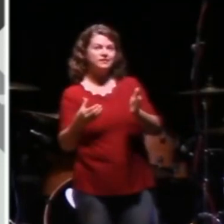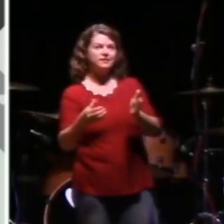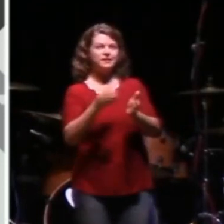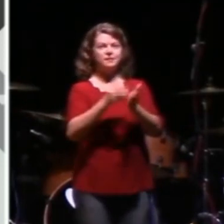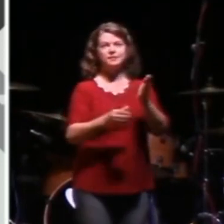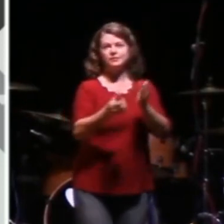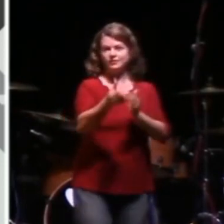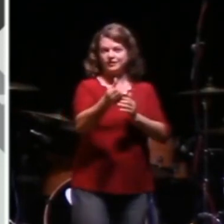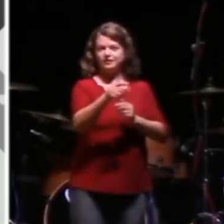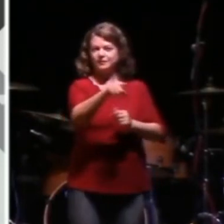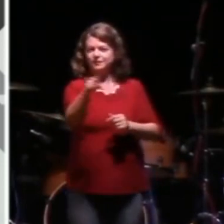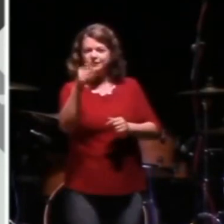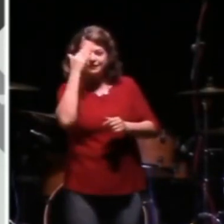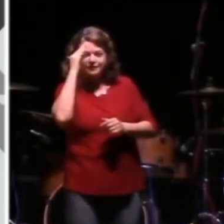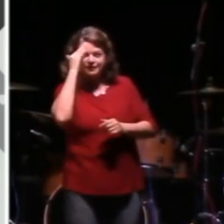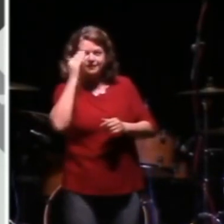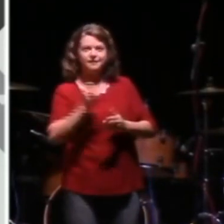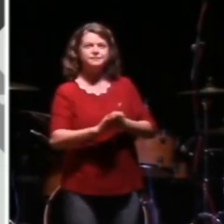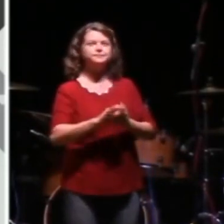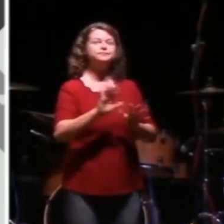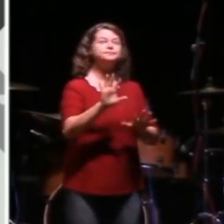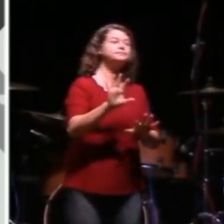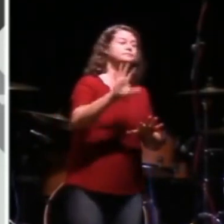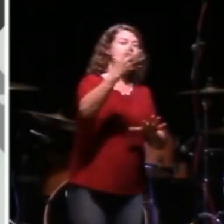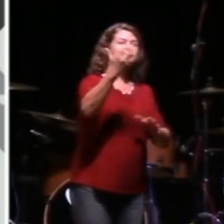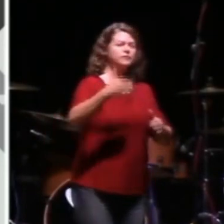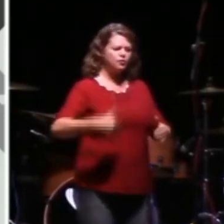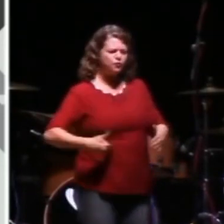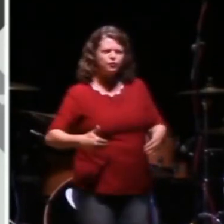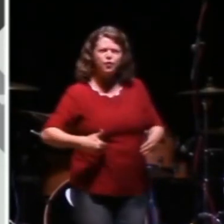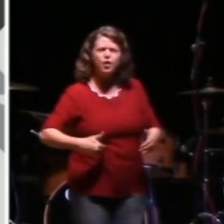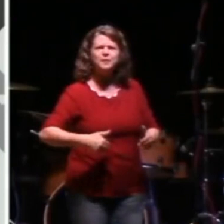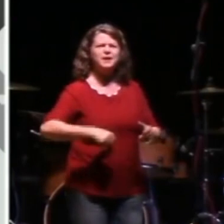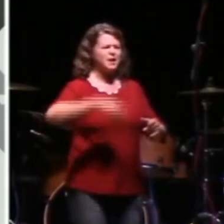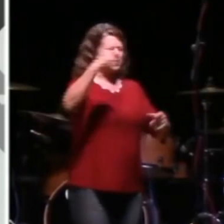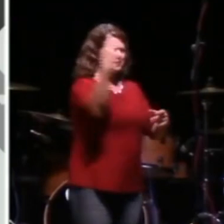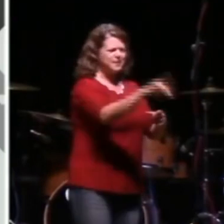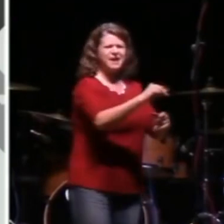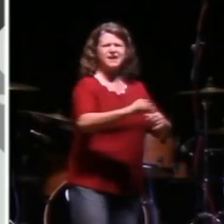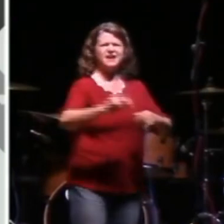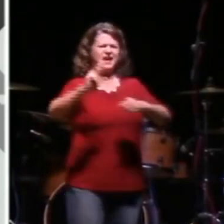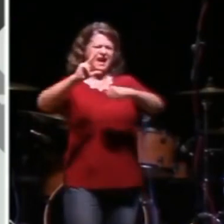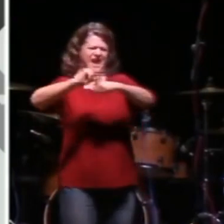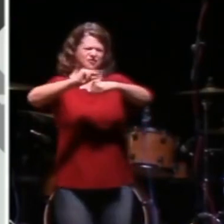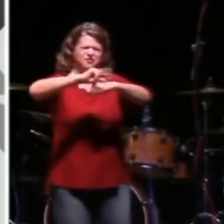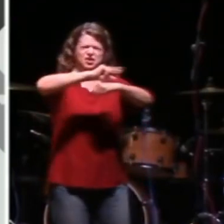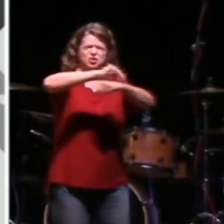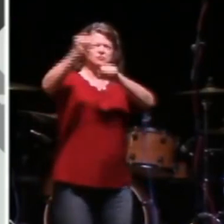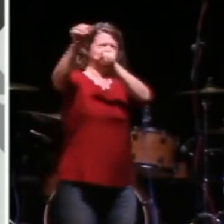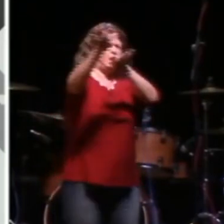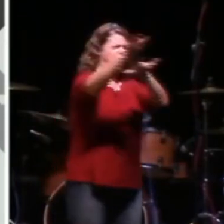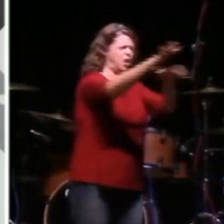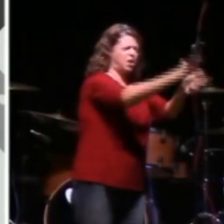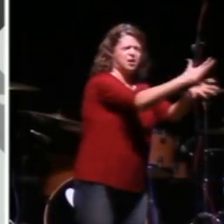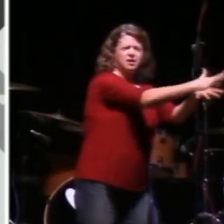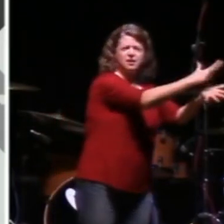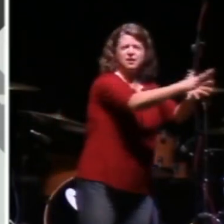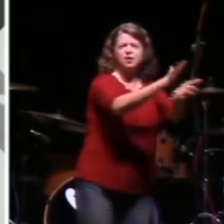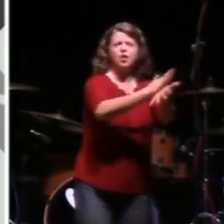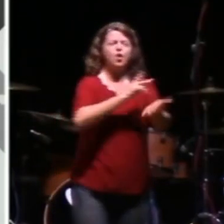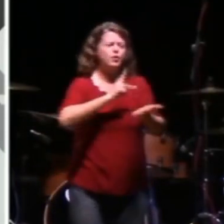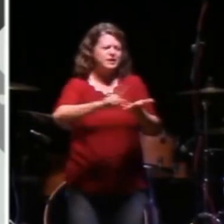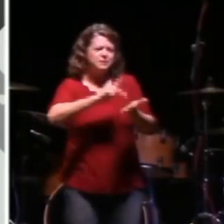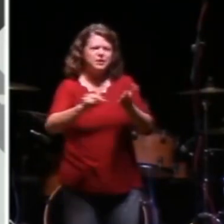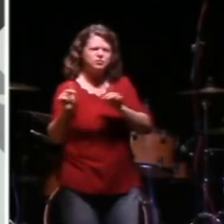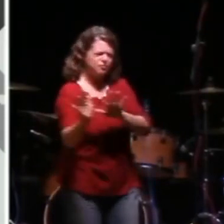entender quando eu ver a fome ou praga no país ferrugem morro para fazer os peregrinos da frança seguradoras ou quando o inimigo sente área suas